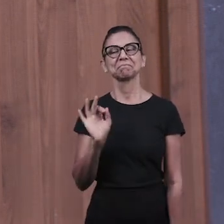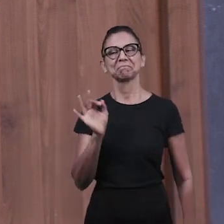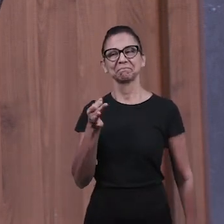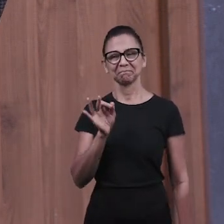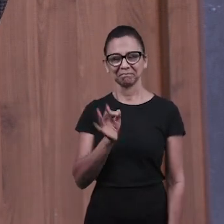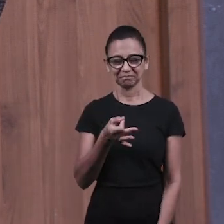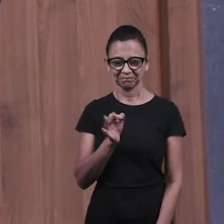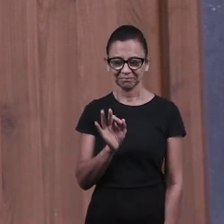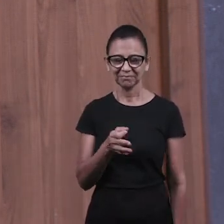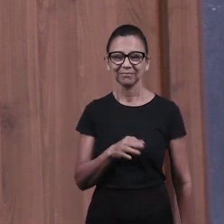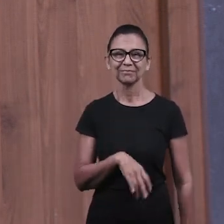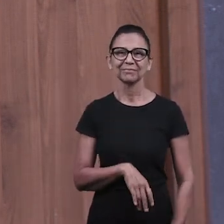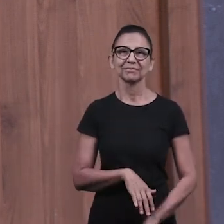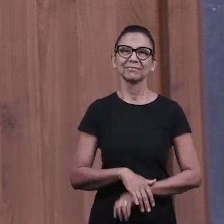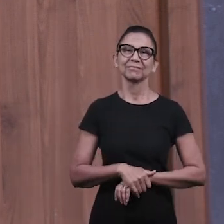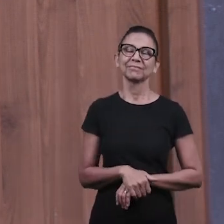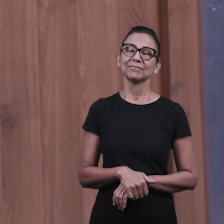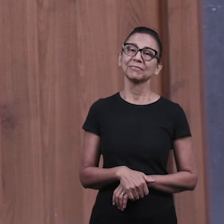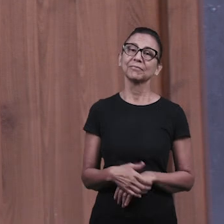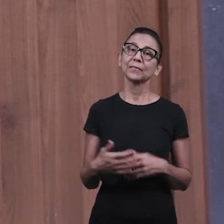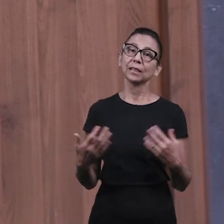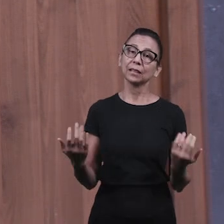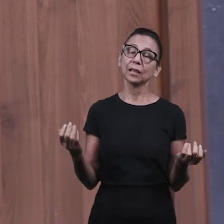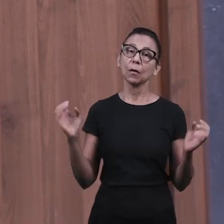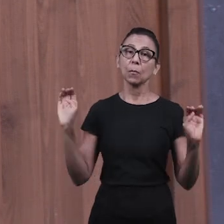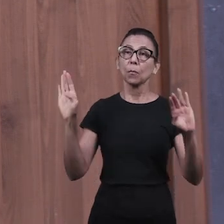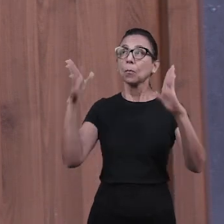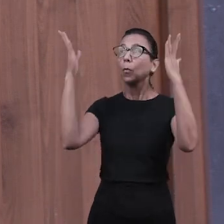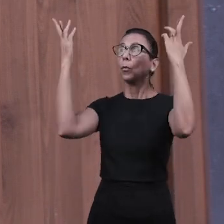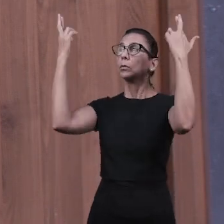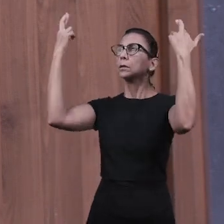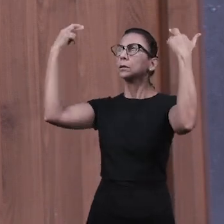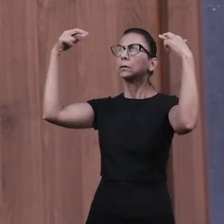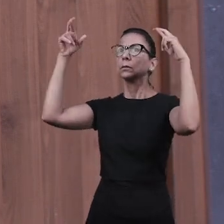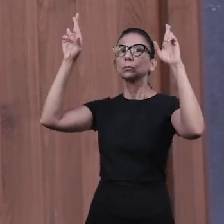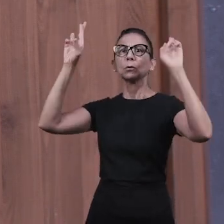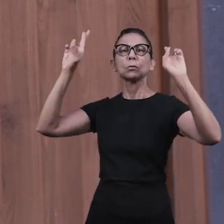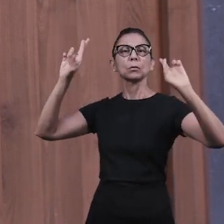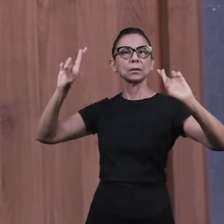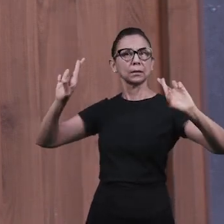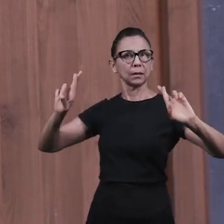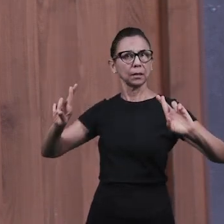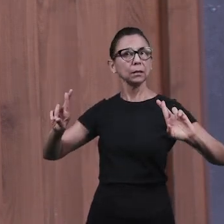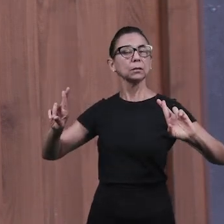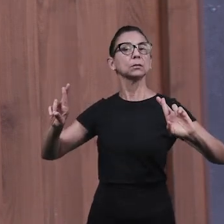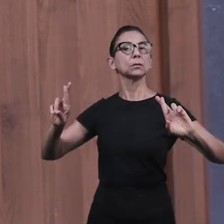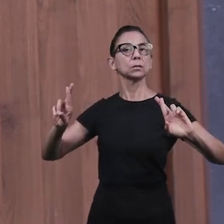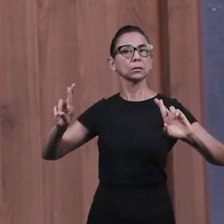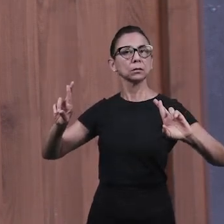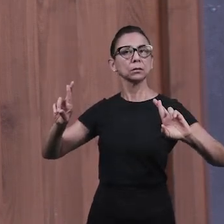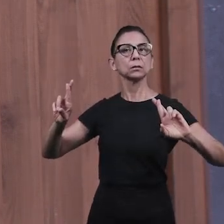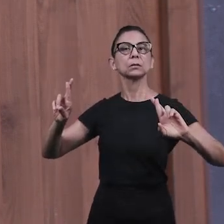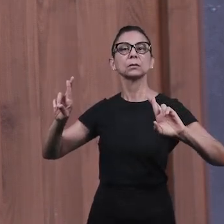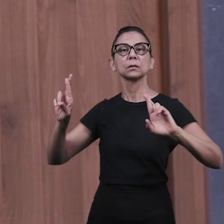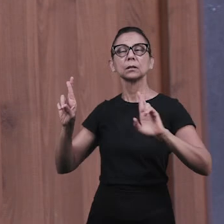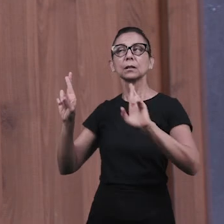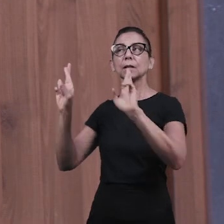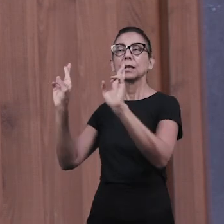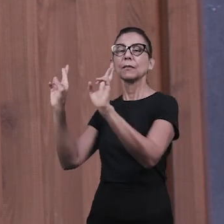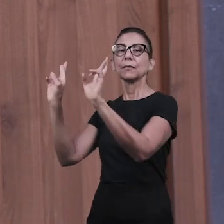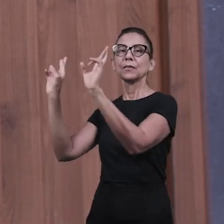é exatamente isso. É por isso que as bodas do Cordeiro, nas bodas do Cordeiro, haverá